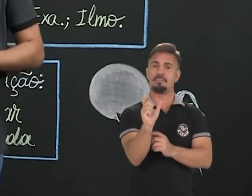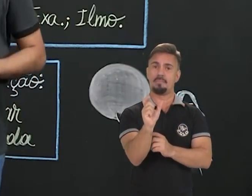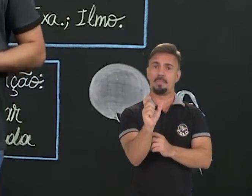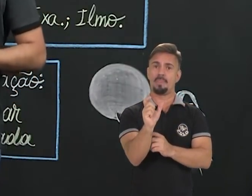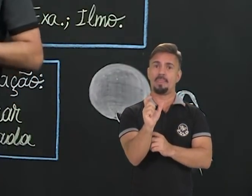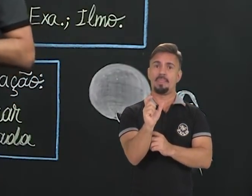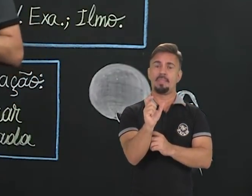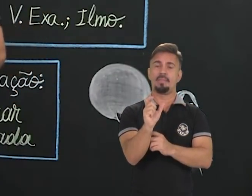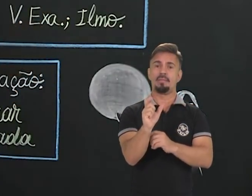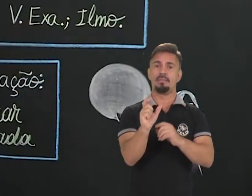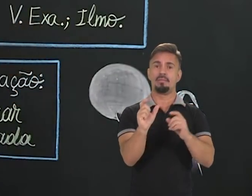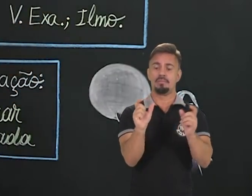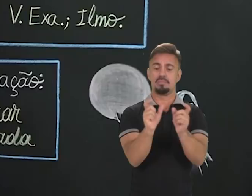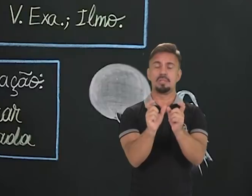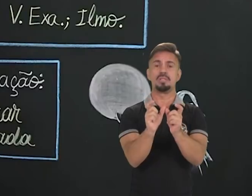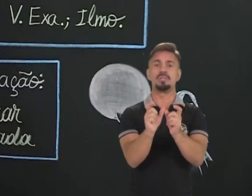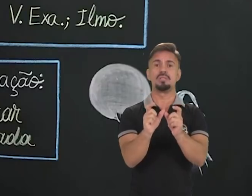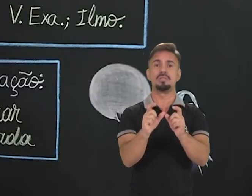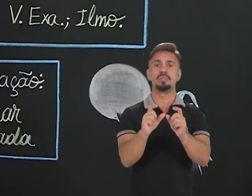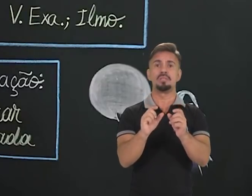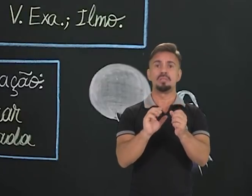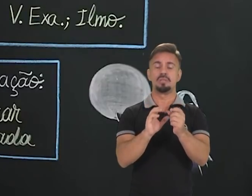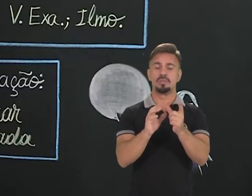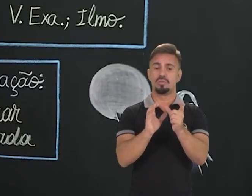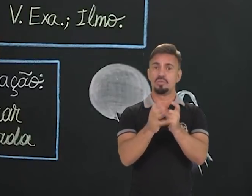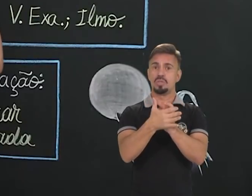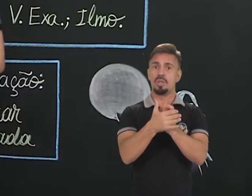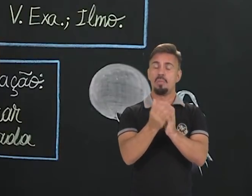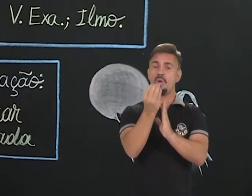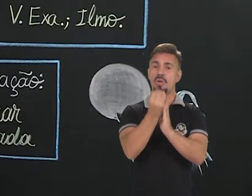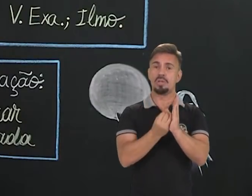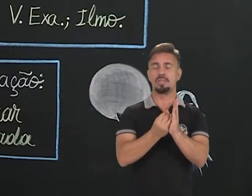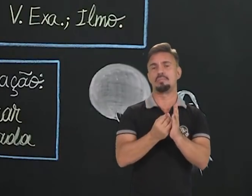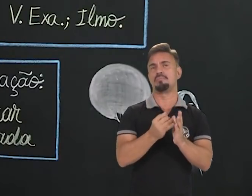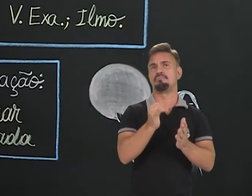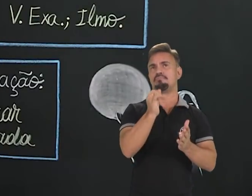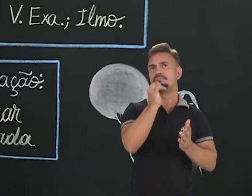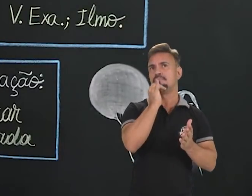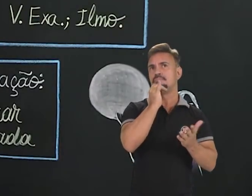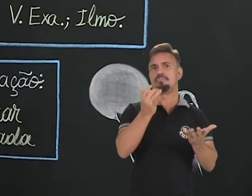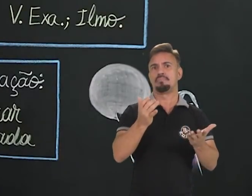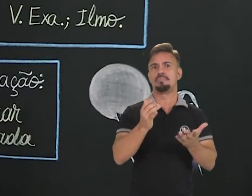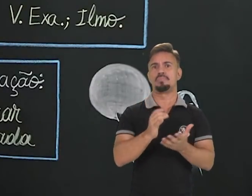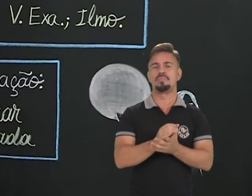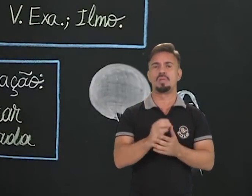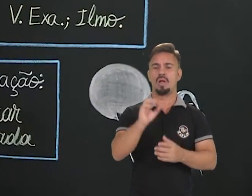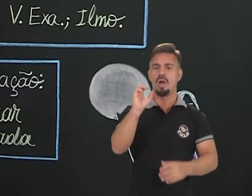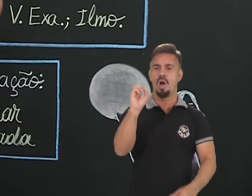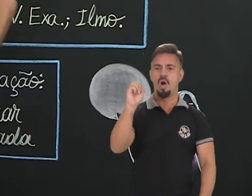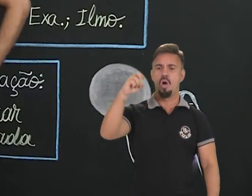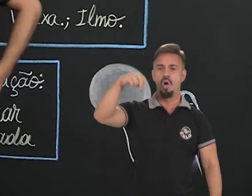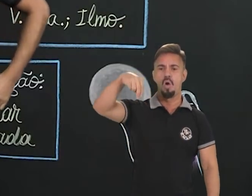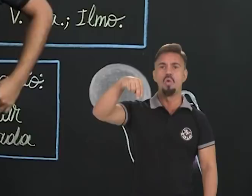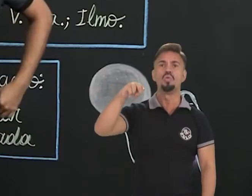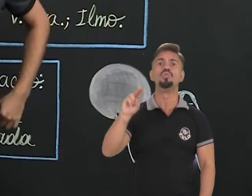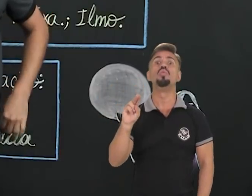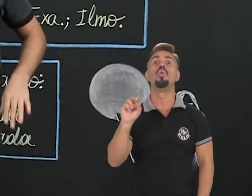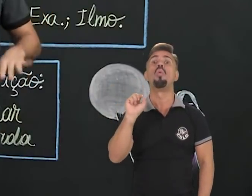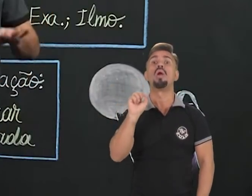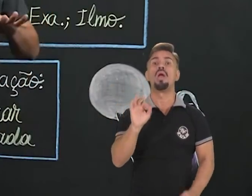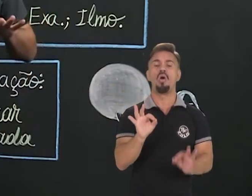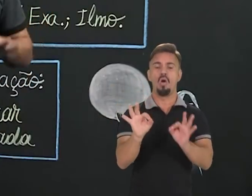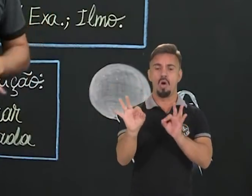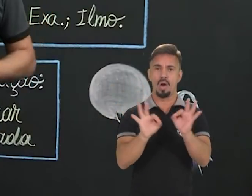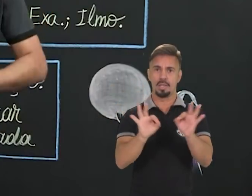palavras que compõem a palavra, o termo original. Como assim? Vamos pensar, por exemplo, no nome ONU. Esse nome vem